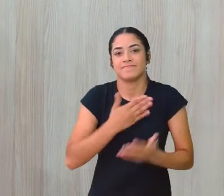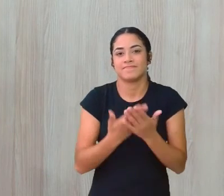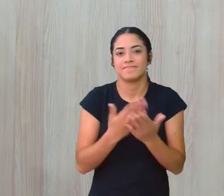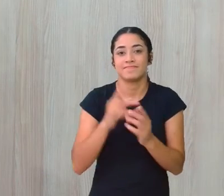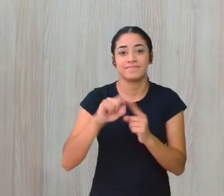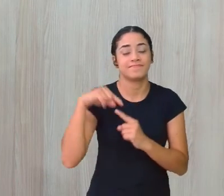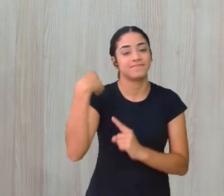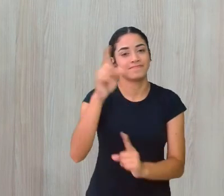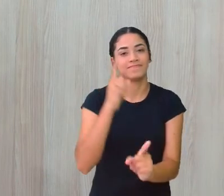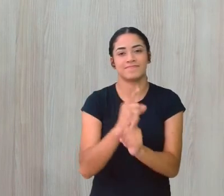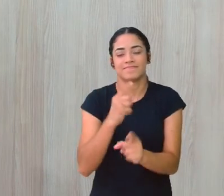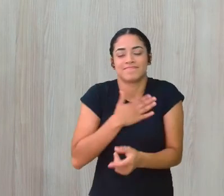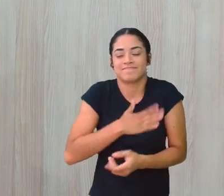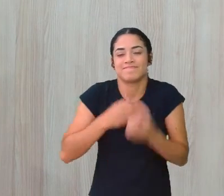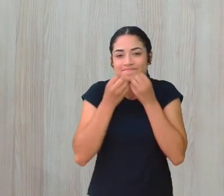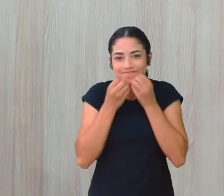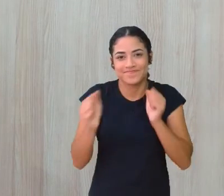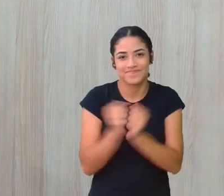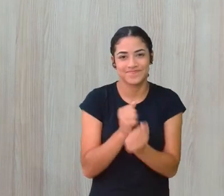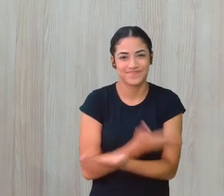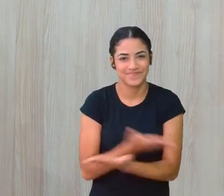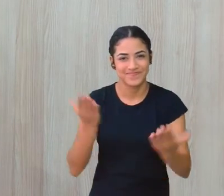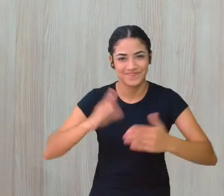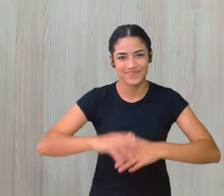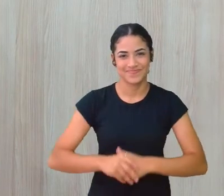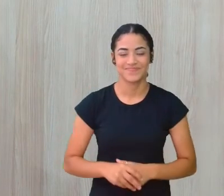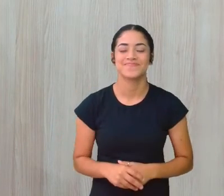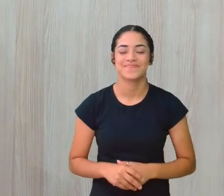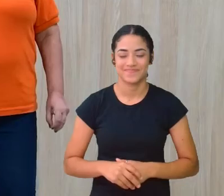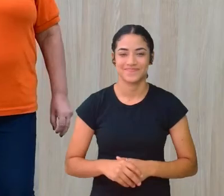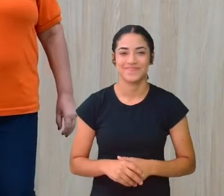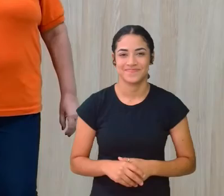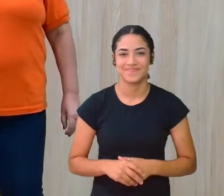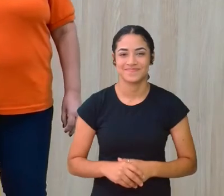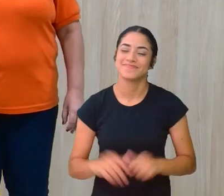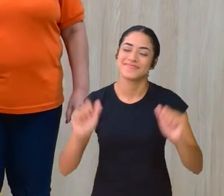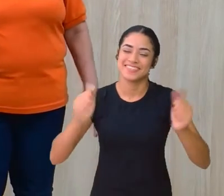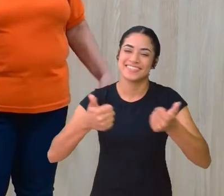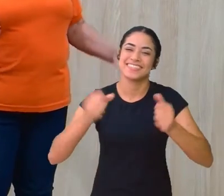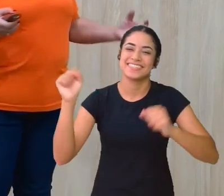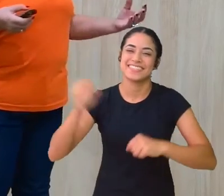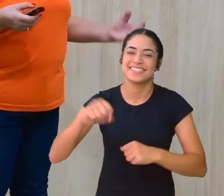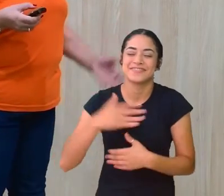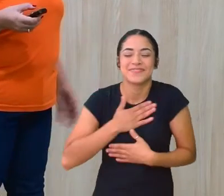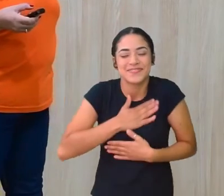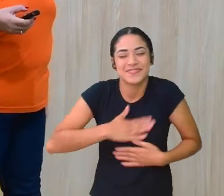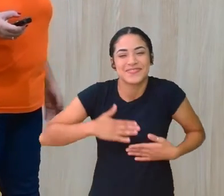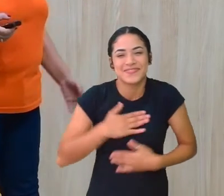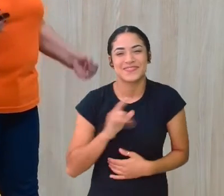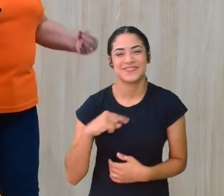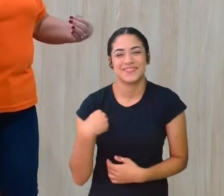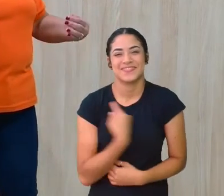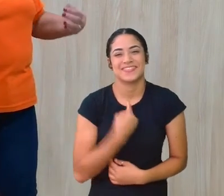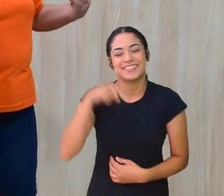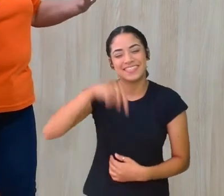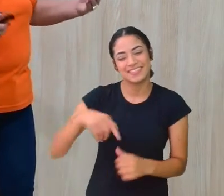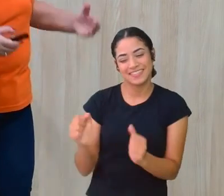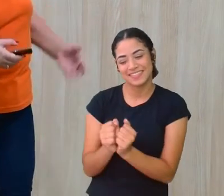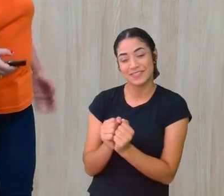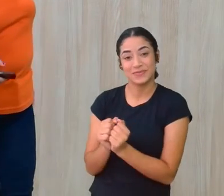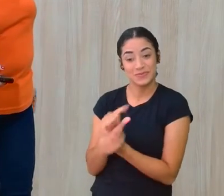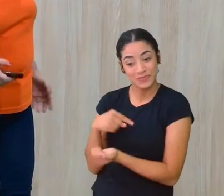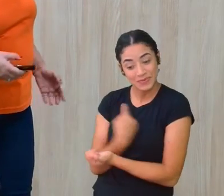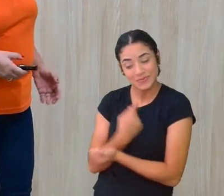próxima. Foi um prazer estar com vocês. Não é isso, professora? Pois é, professora Marta, o prazer é todo nosso, né, de ter você. Mais uma